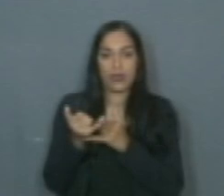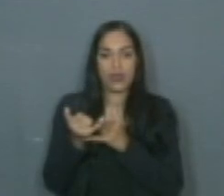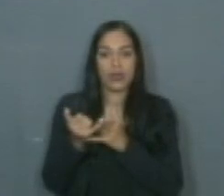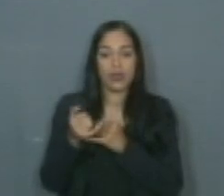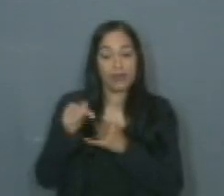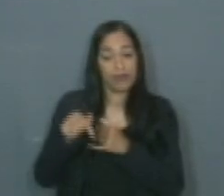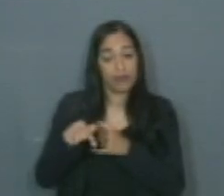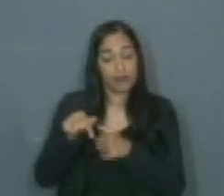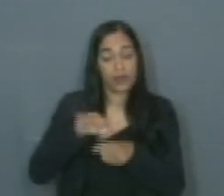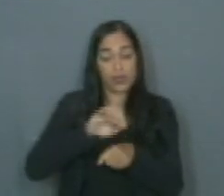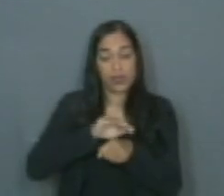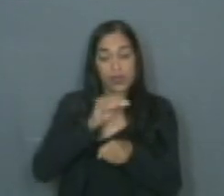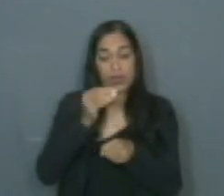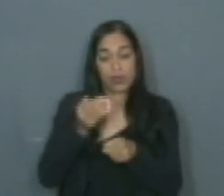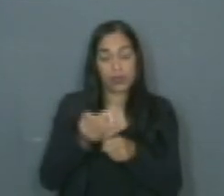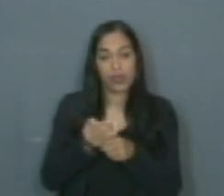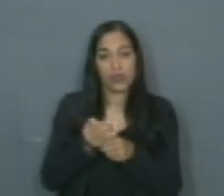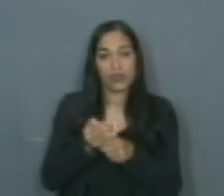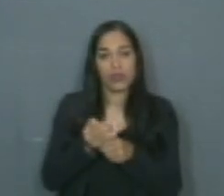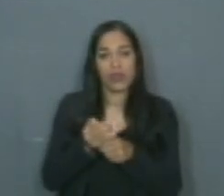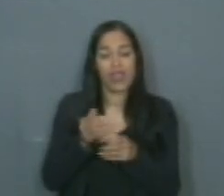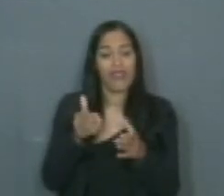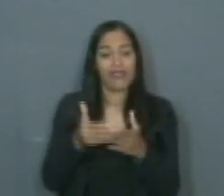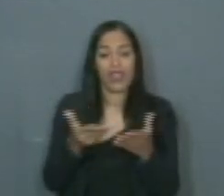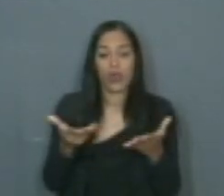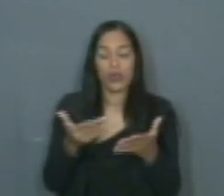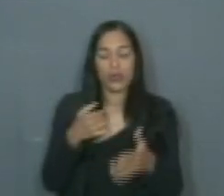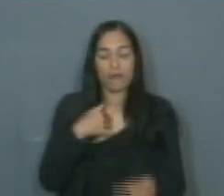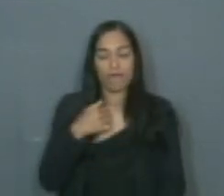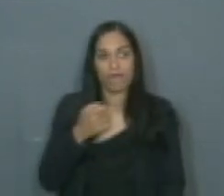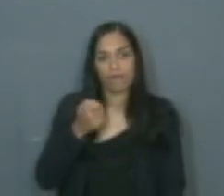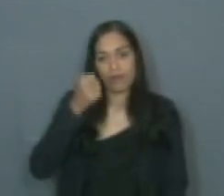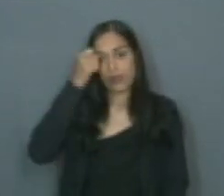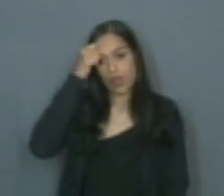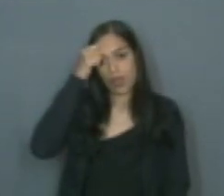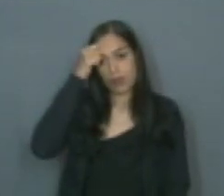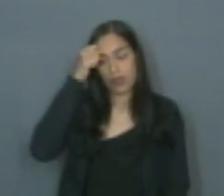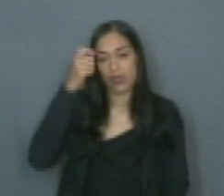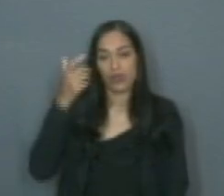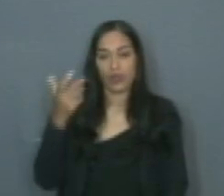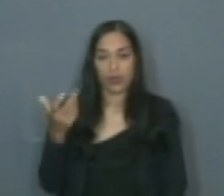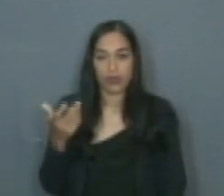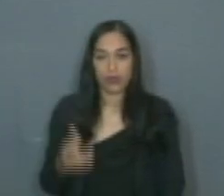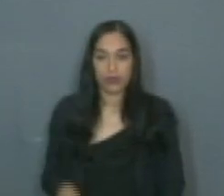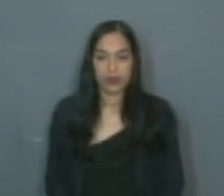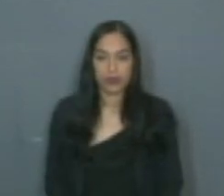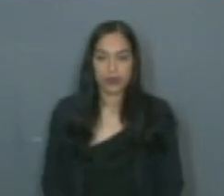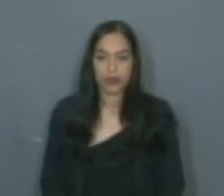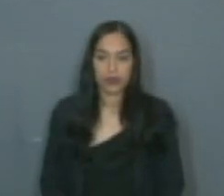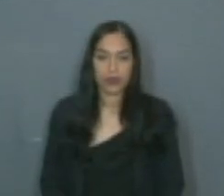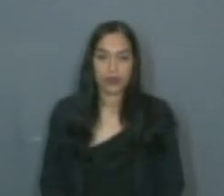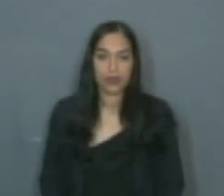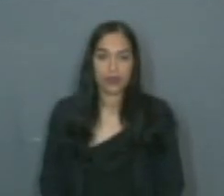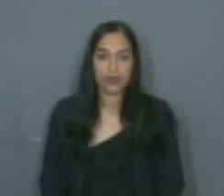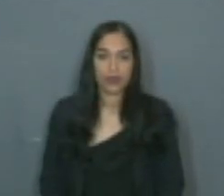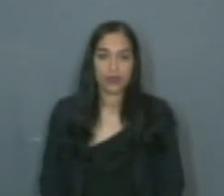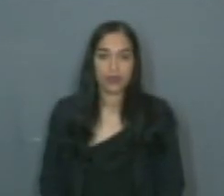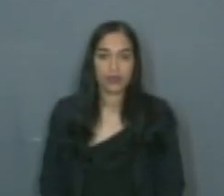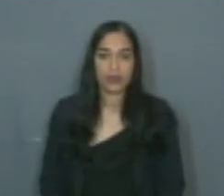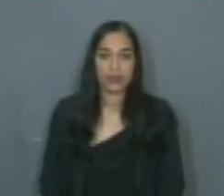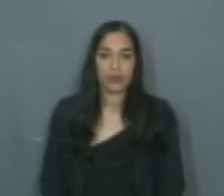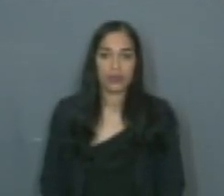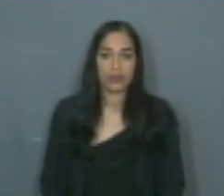nessa tribuna que até hoje me arrependo um pouco dela. Pelo fato de que a gente